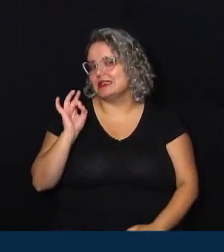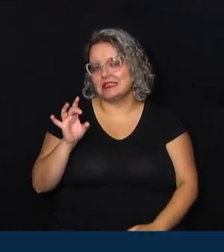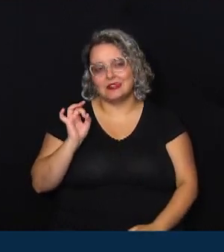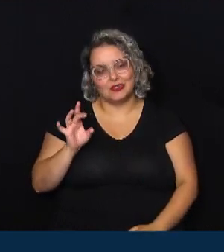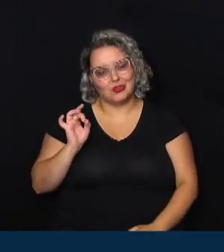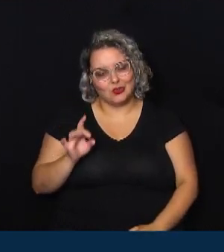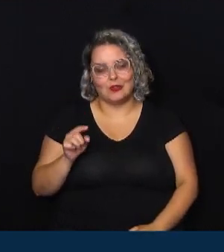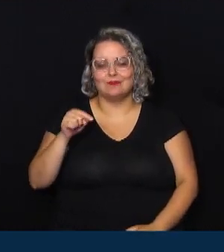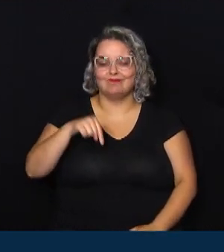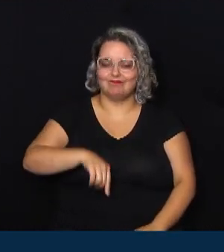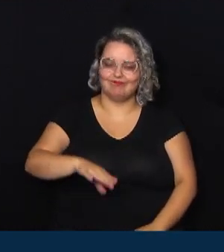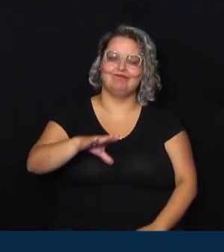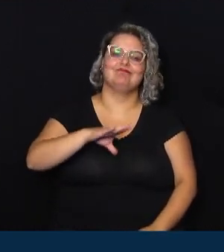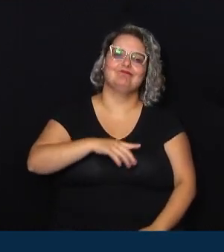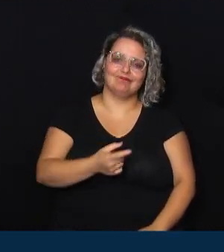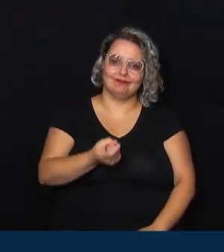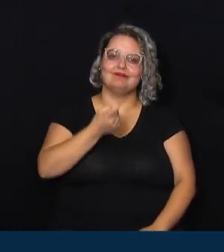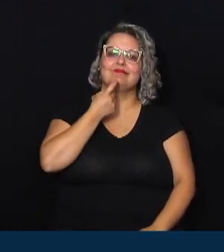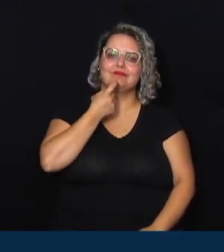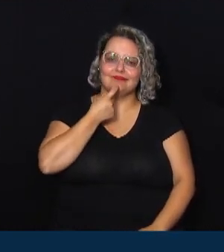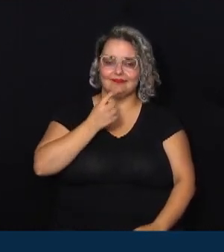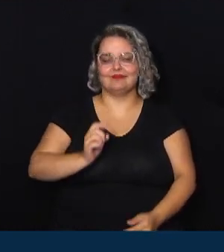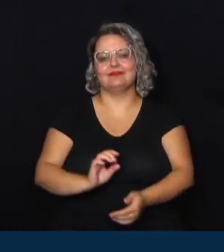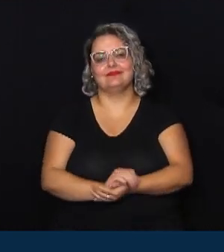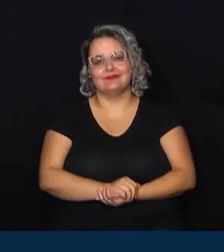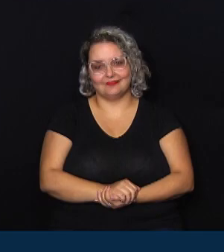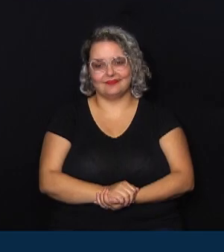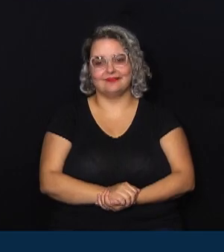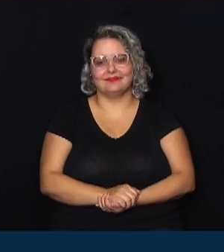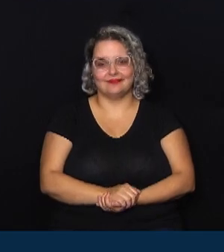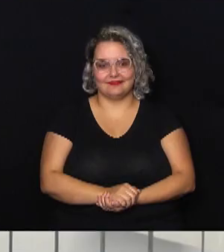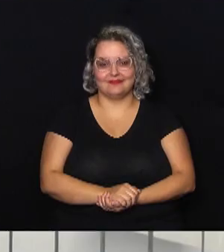graus aqui para a cidade de Campinas.